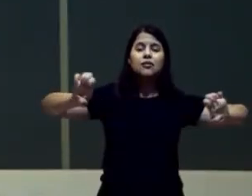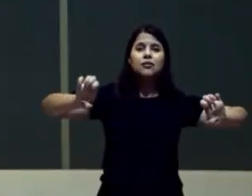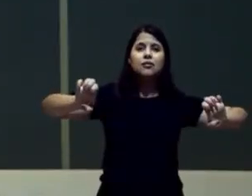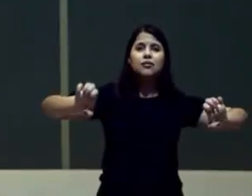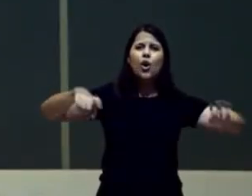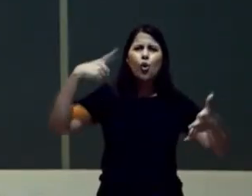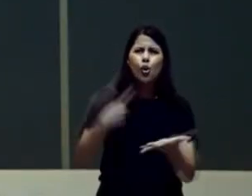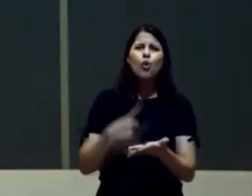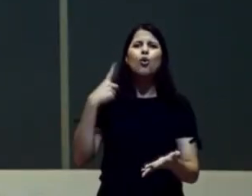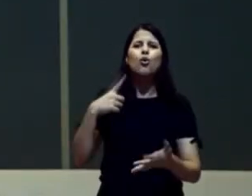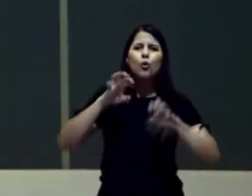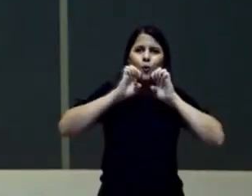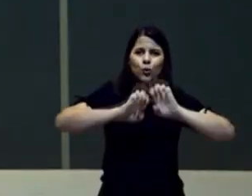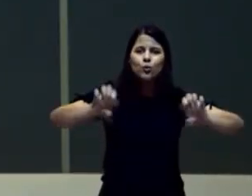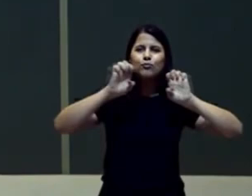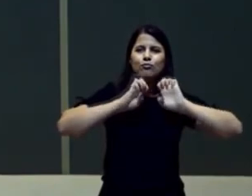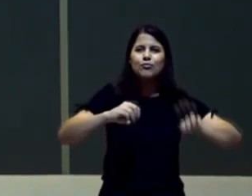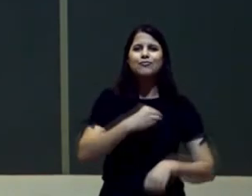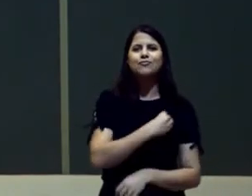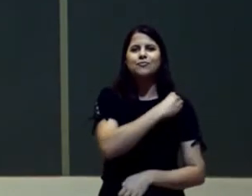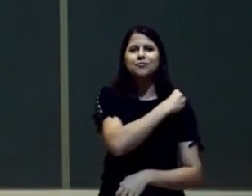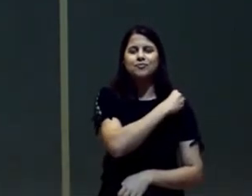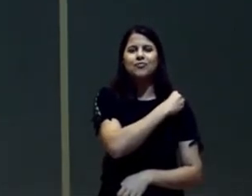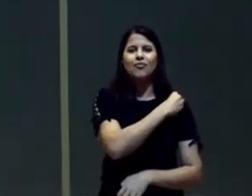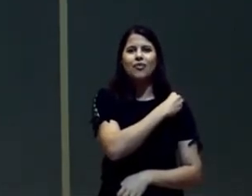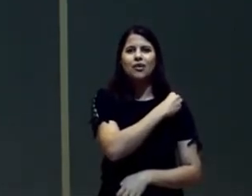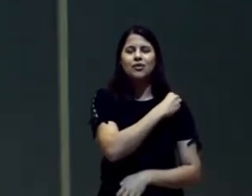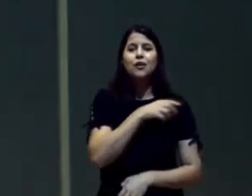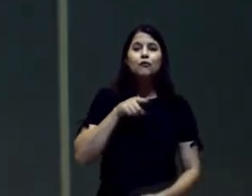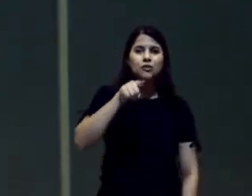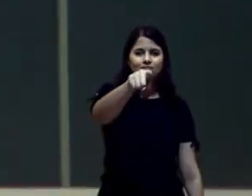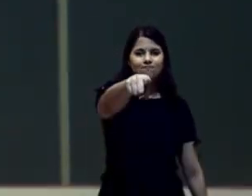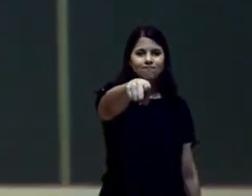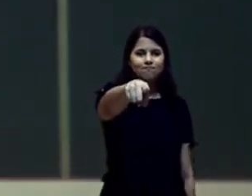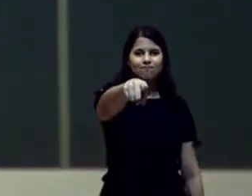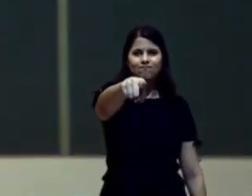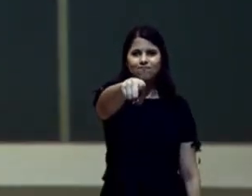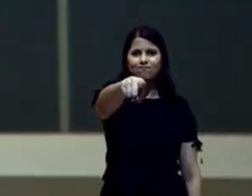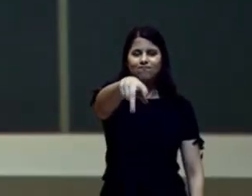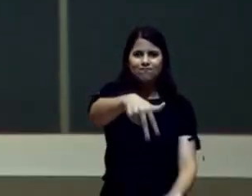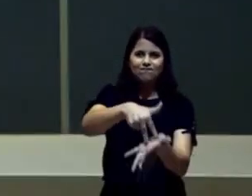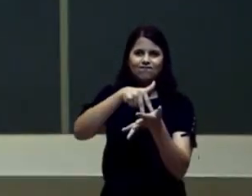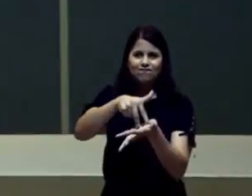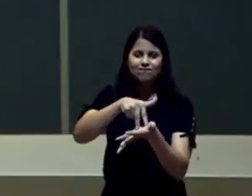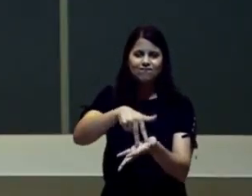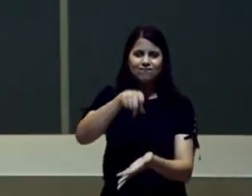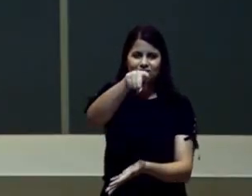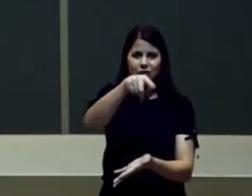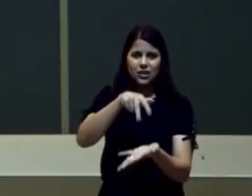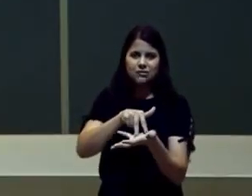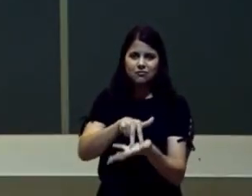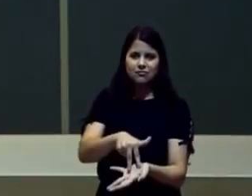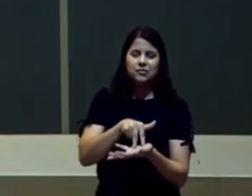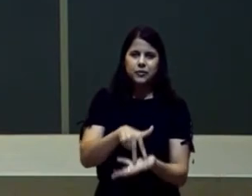cumpra plenamente o seu ministério. Mas você, seja sóbrio em todas as